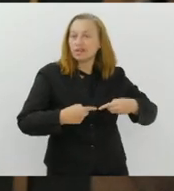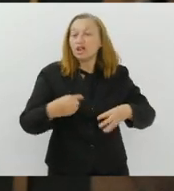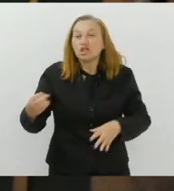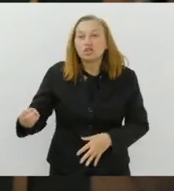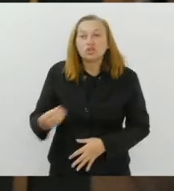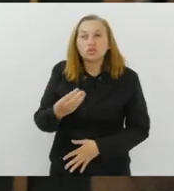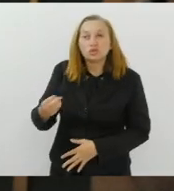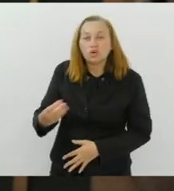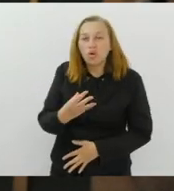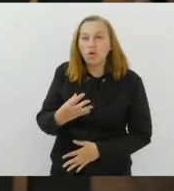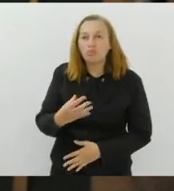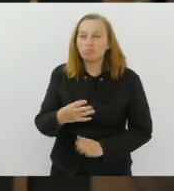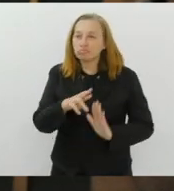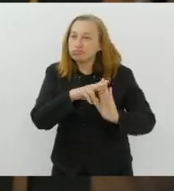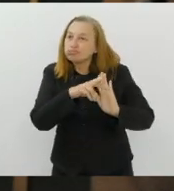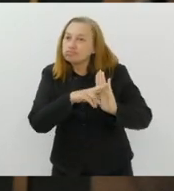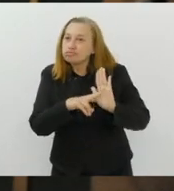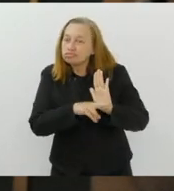novos paradigmas,